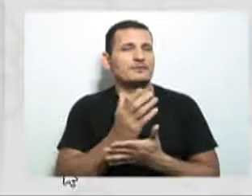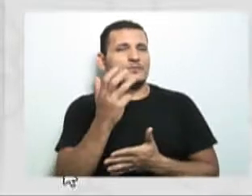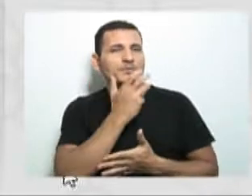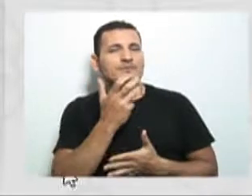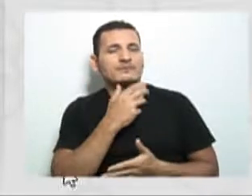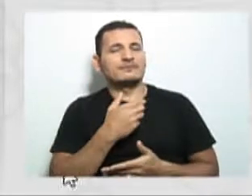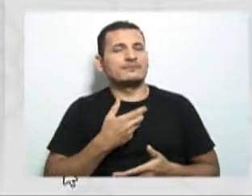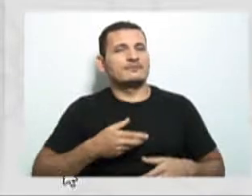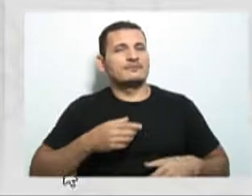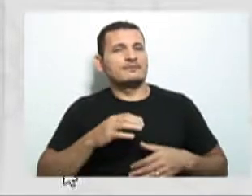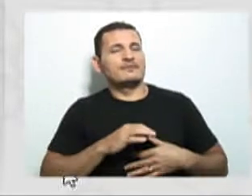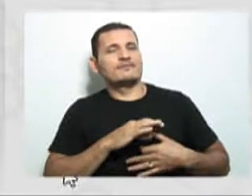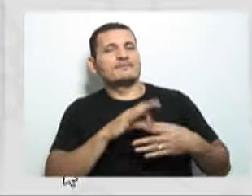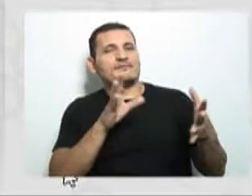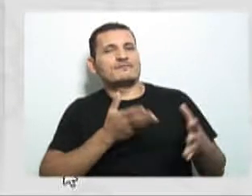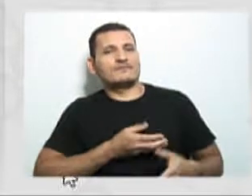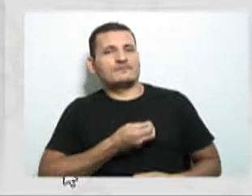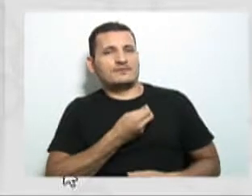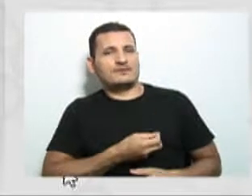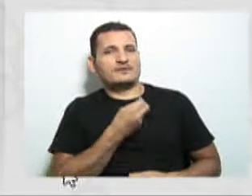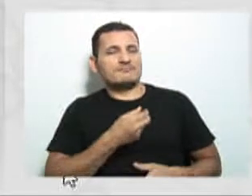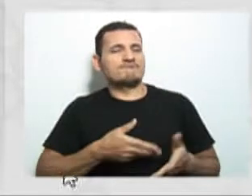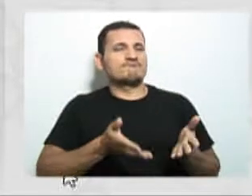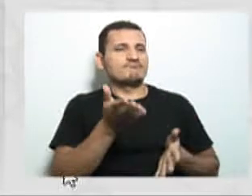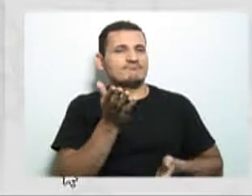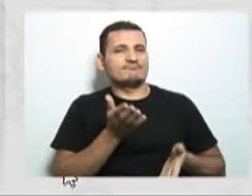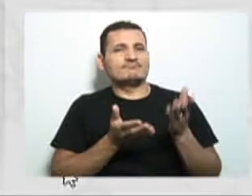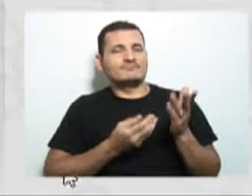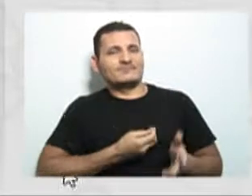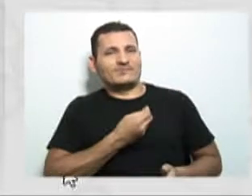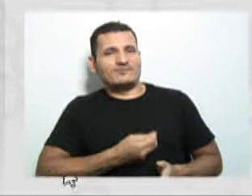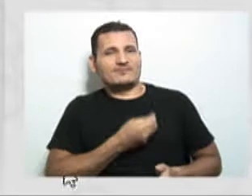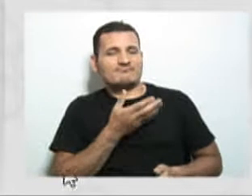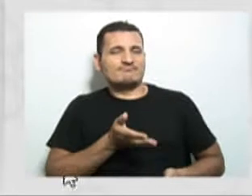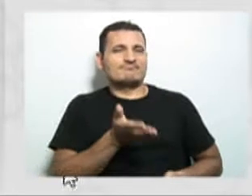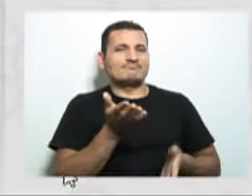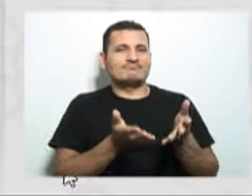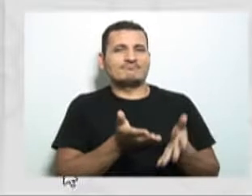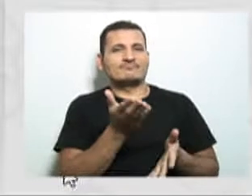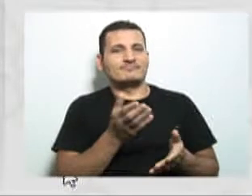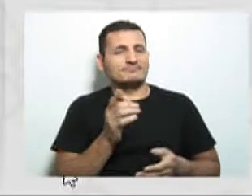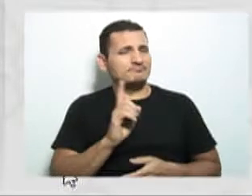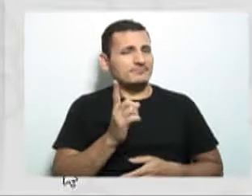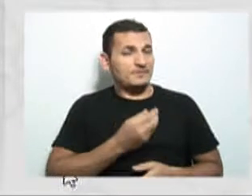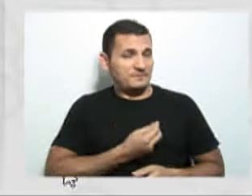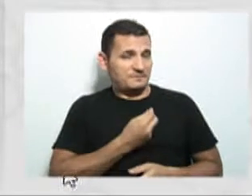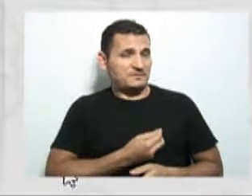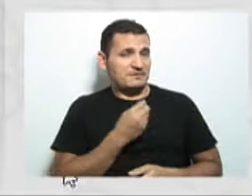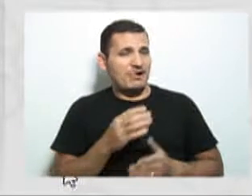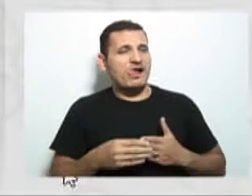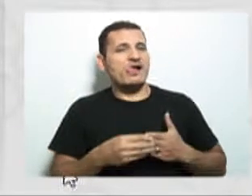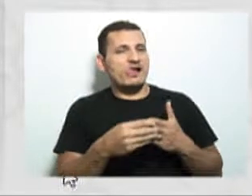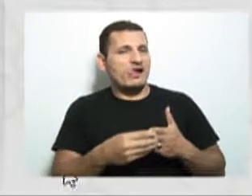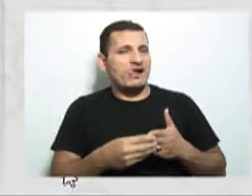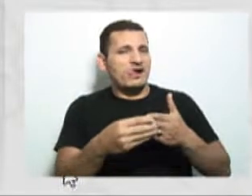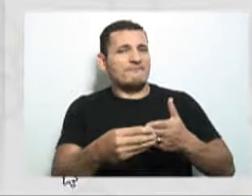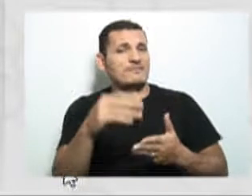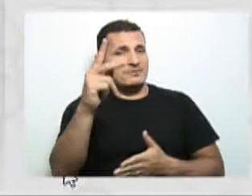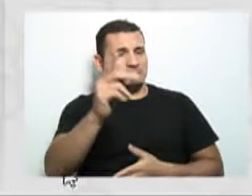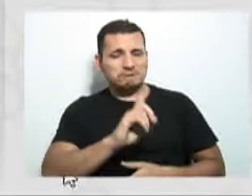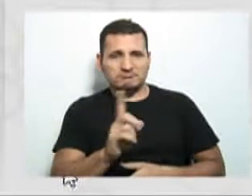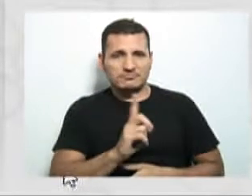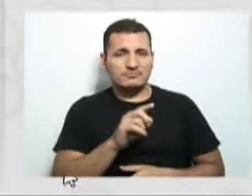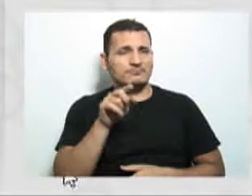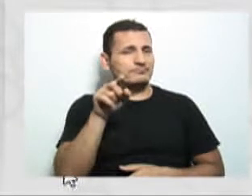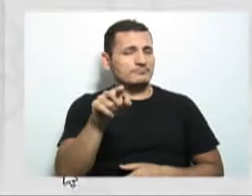deixa a vida me levar, vida leva eu, deixa a vida me levar. Não deixa a vida te levar não, planeja essa tua vida aí,